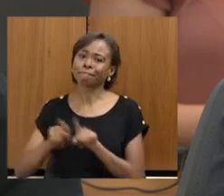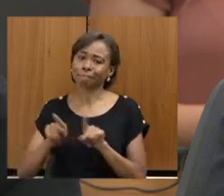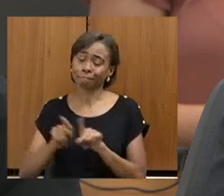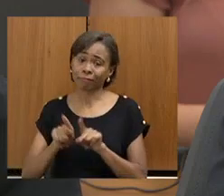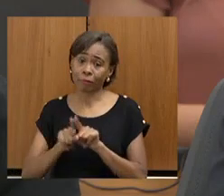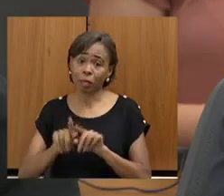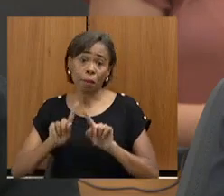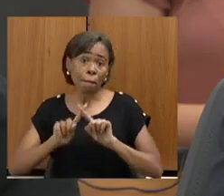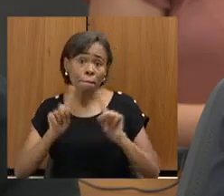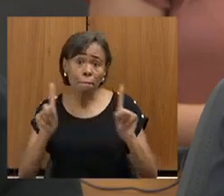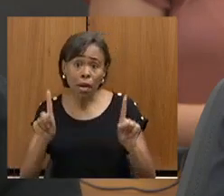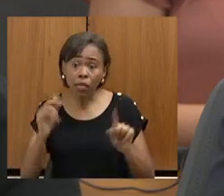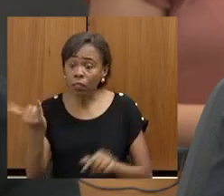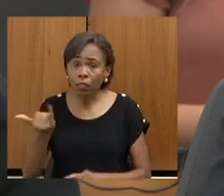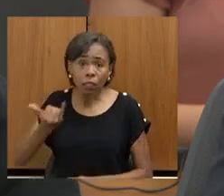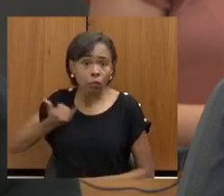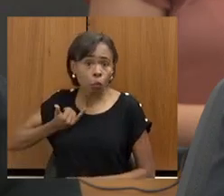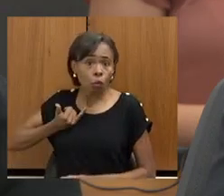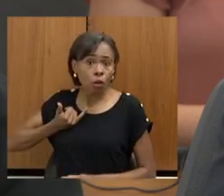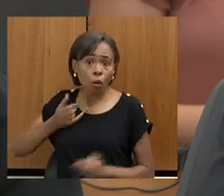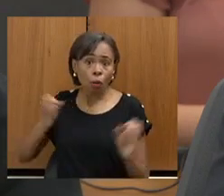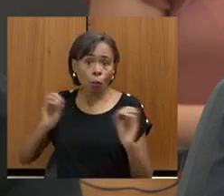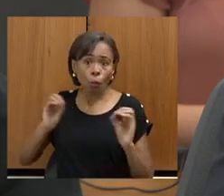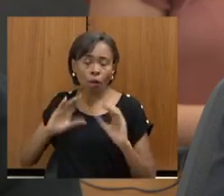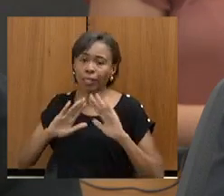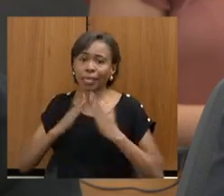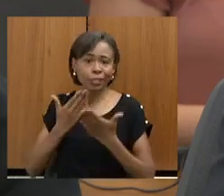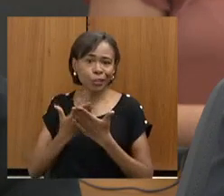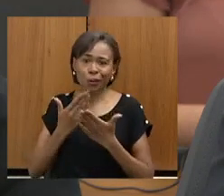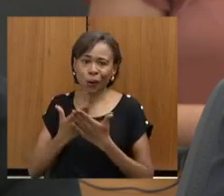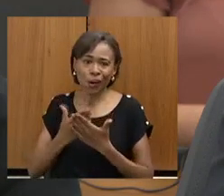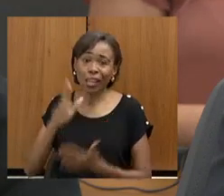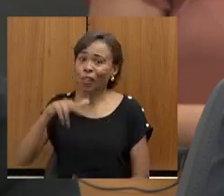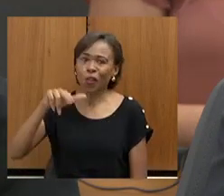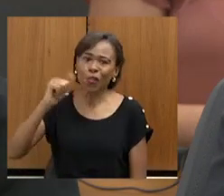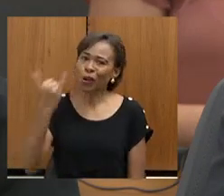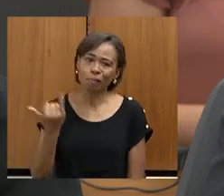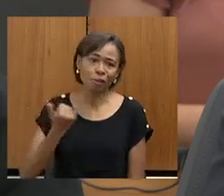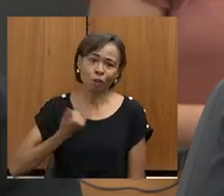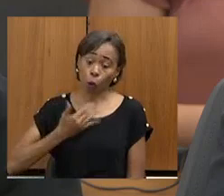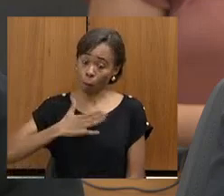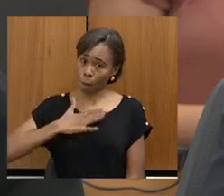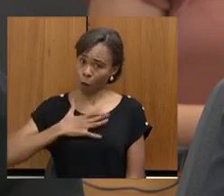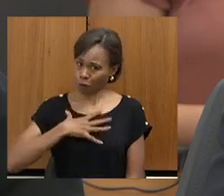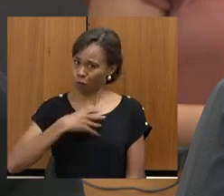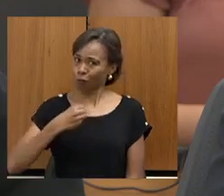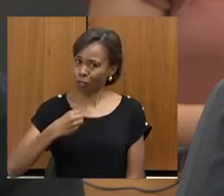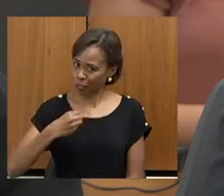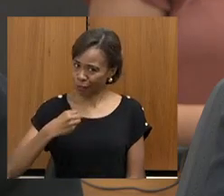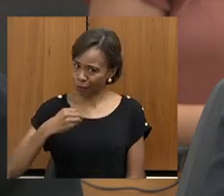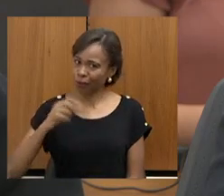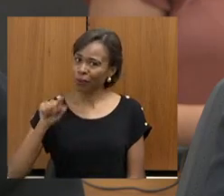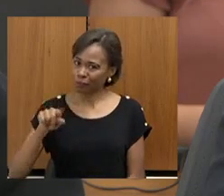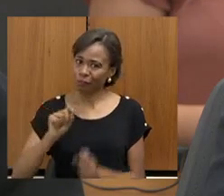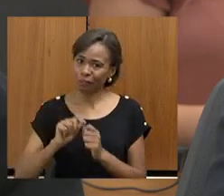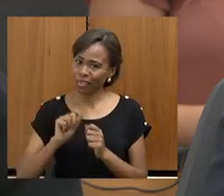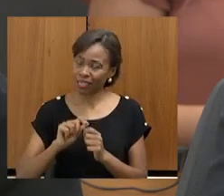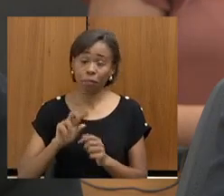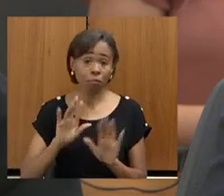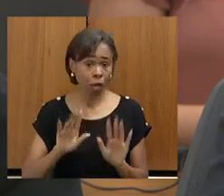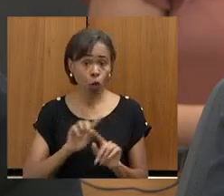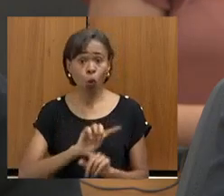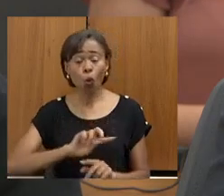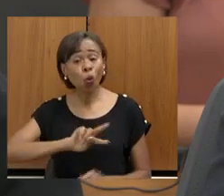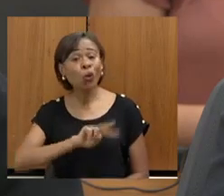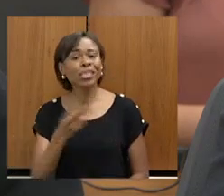em nenhum momento, fui comunicada pela escola de agressões provocadas pelo meu filho. Muito pelo contrário. Sempre